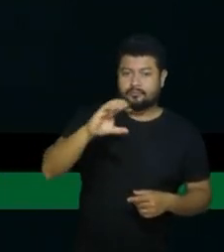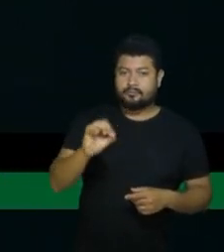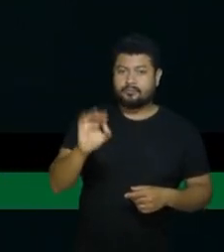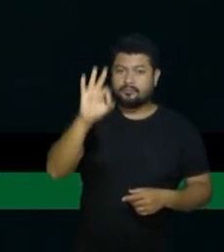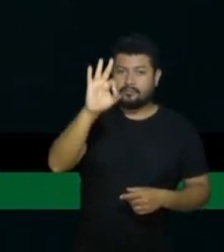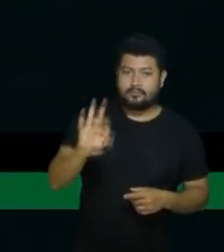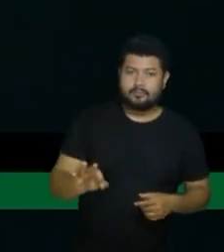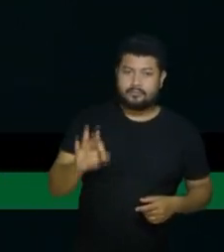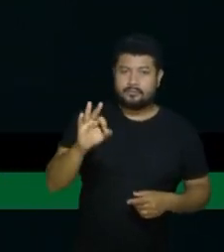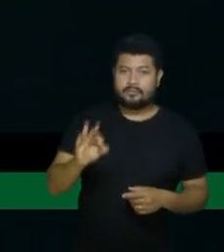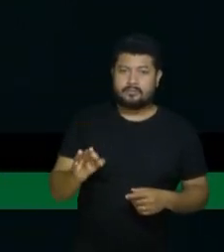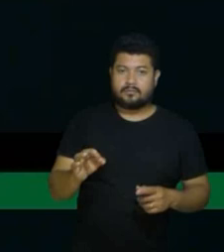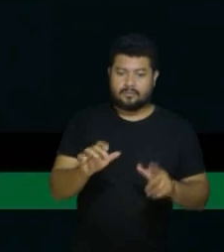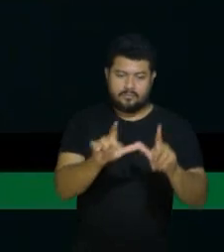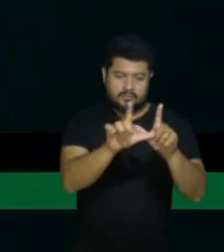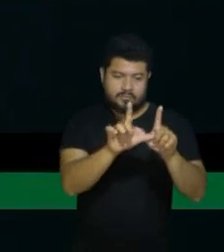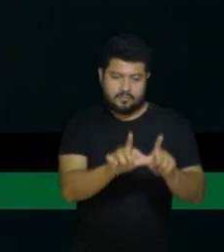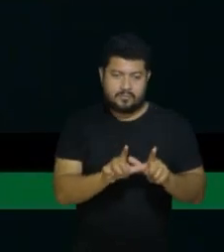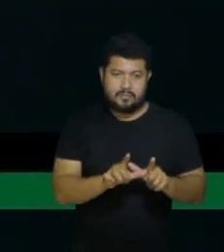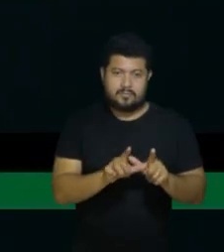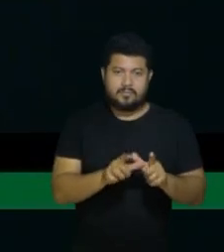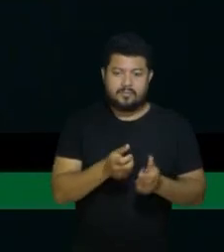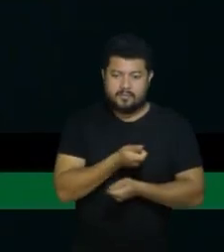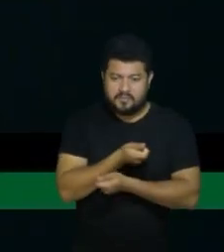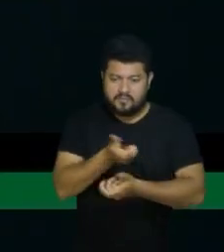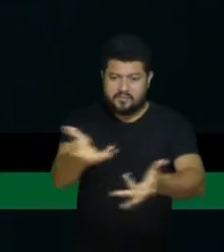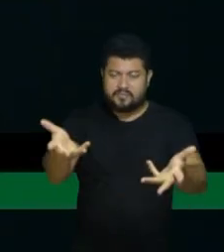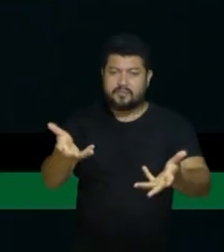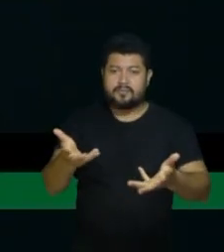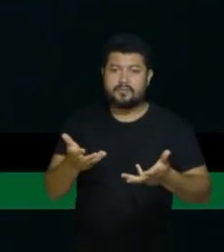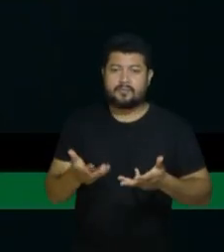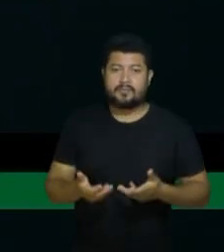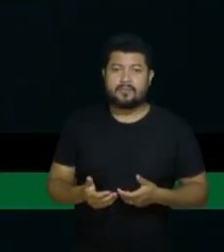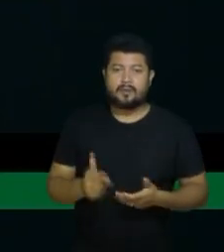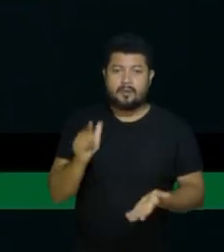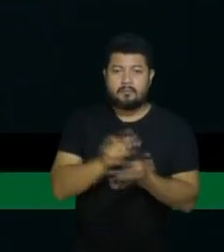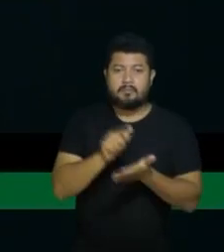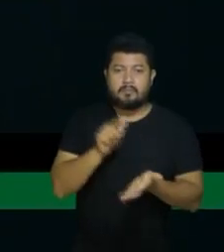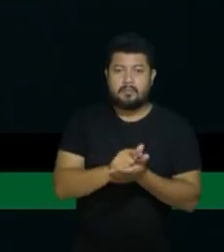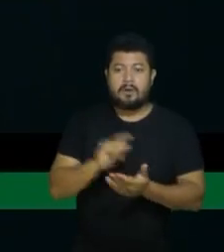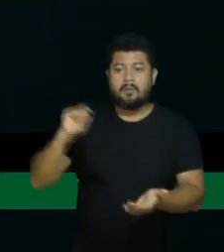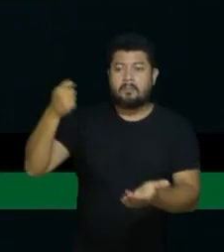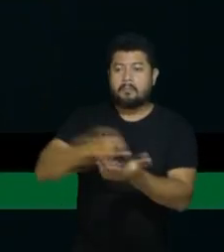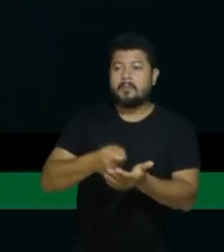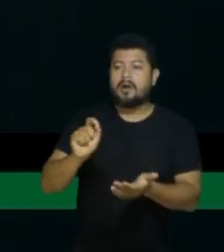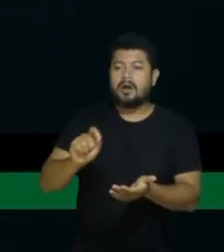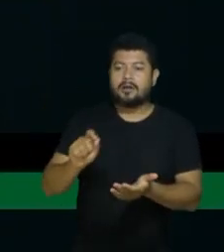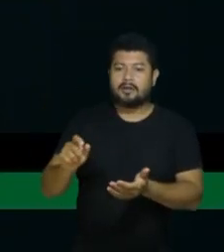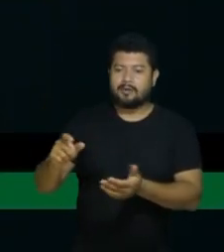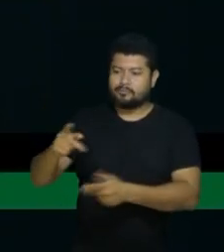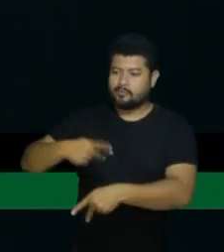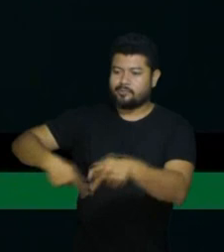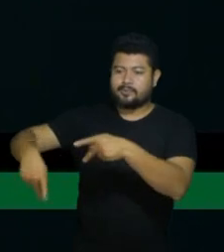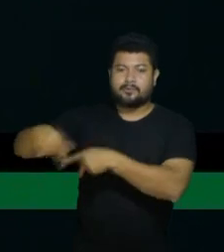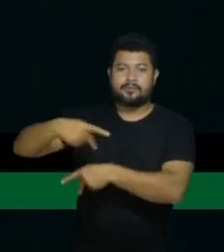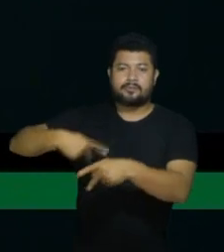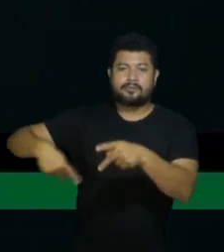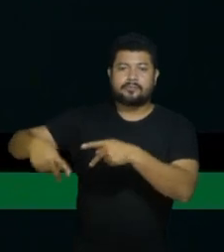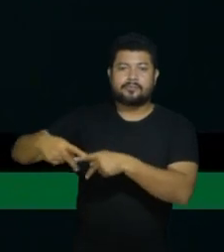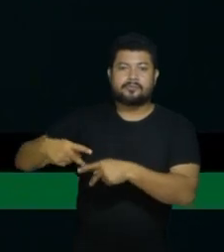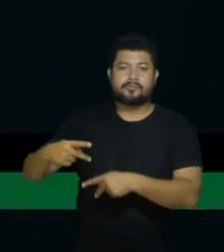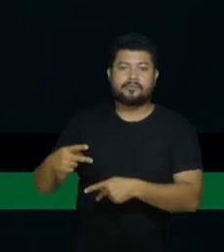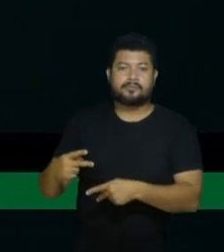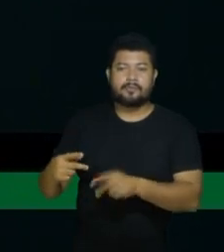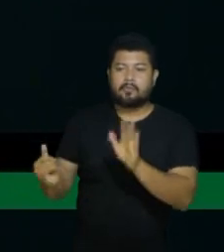Santinho dos materiais entreg em campanha eleitoral São pago pelo próprio dinheiro do eleitor isso não